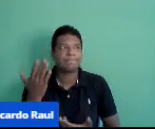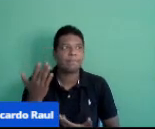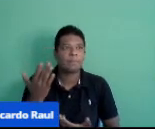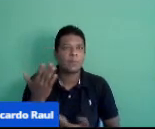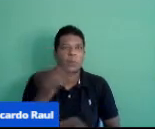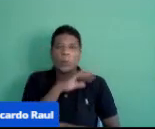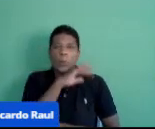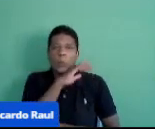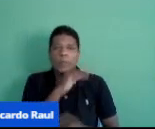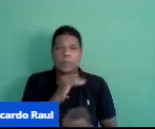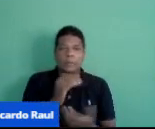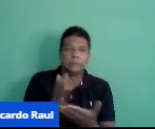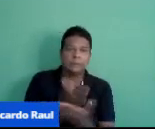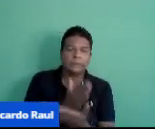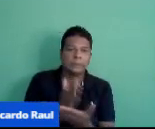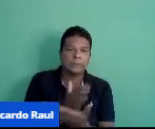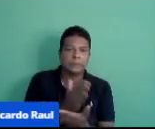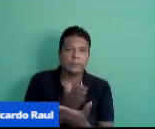os cadernos em